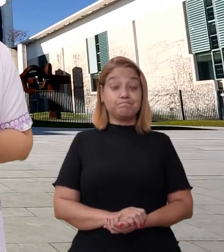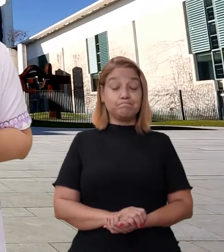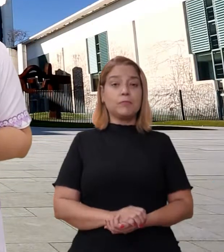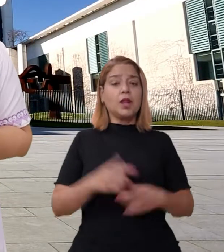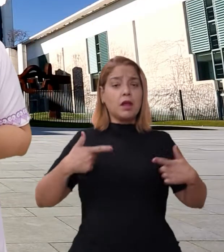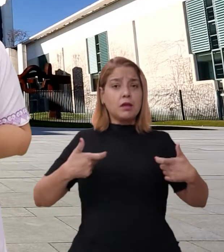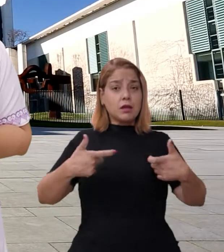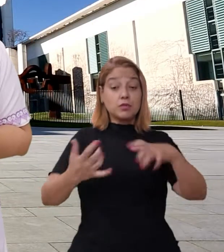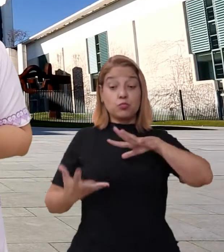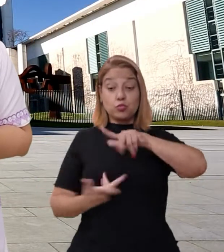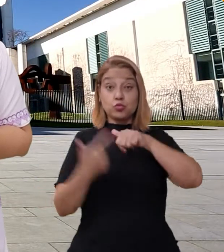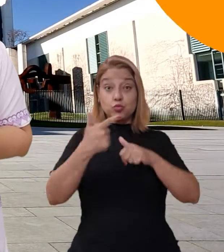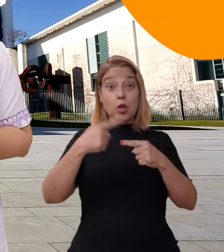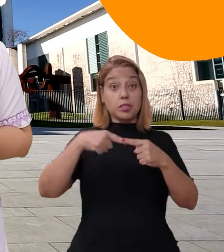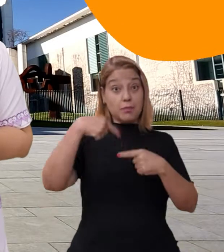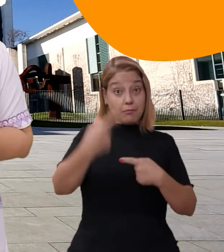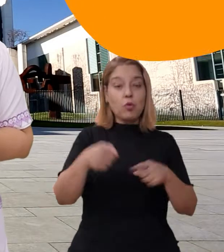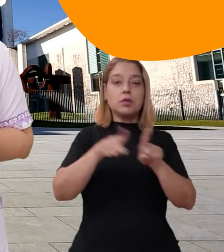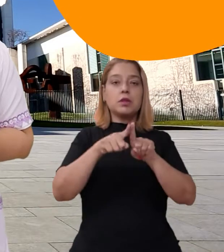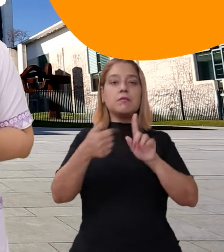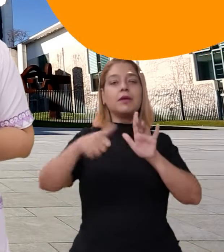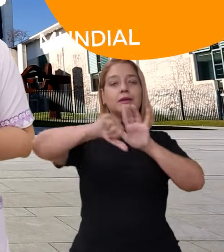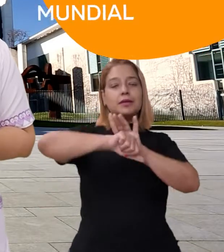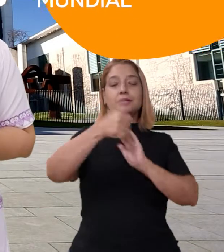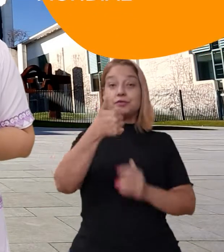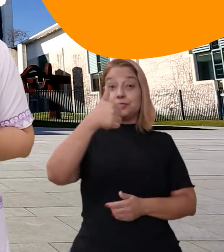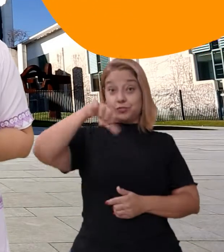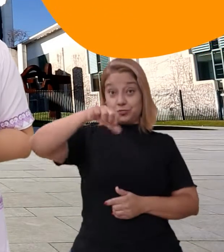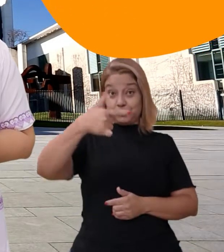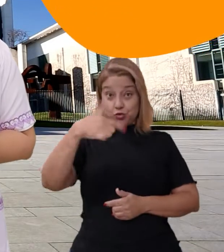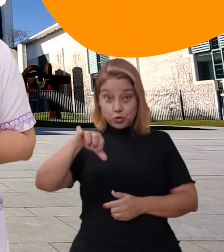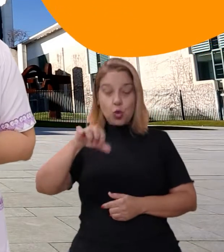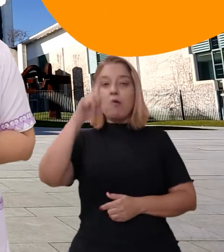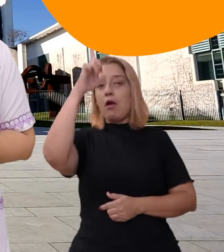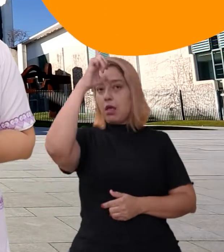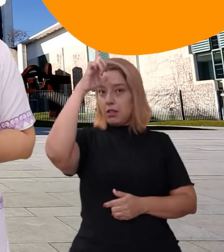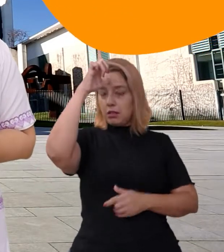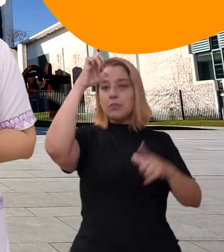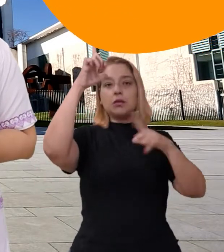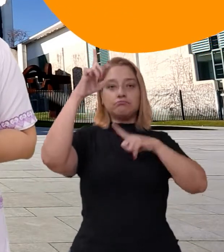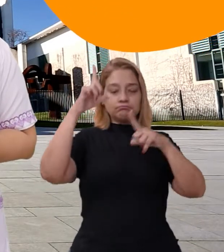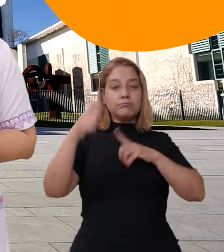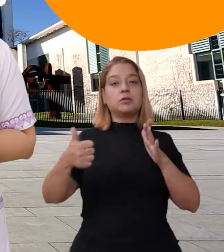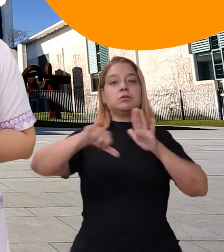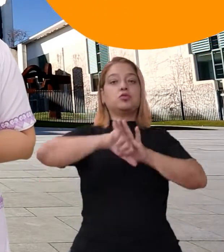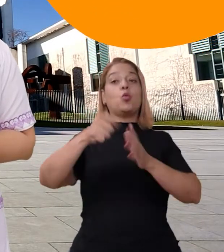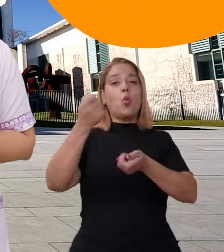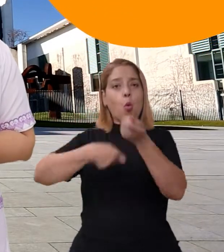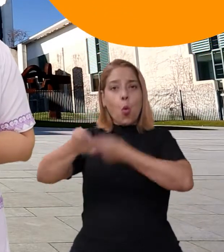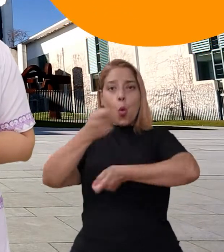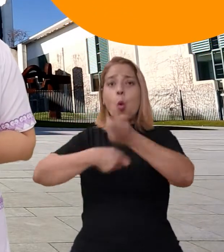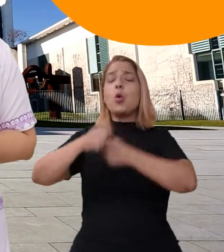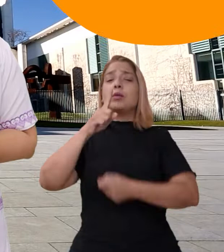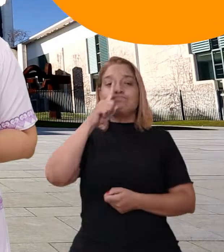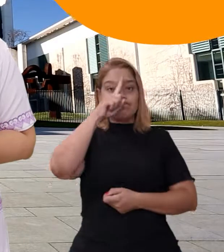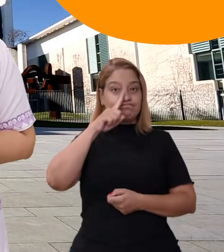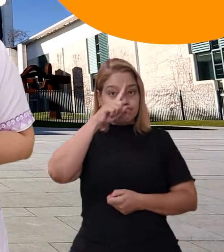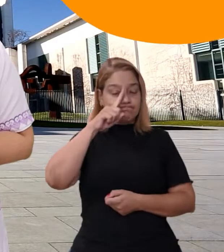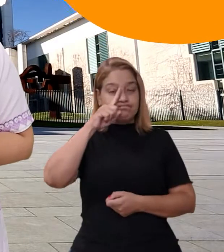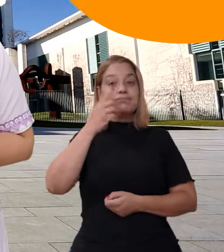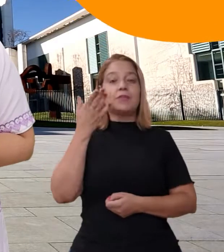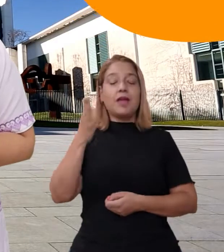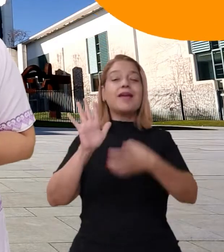Após a Primeira Guerra Mundial e a crise de 29, a Alemanha encontrava-se em uma crise econômica muito grande.